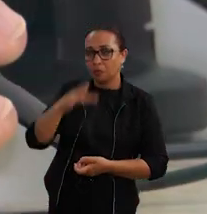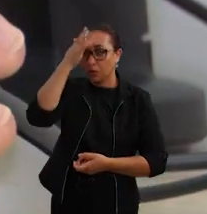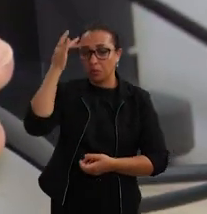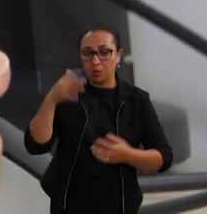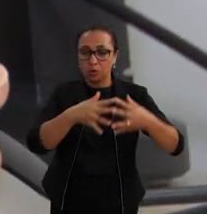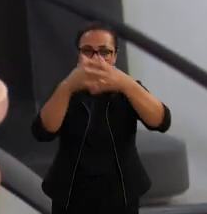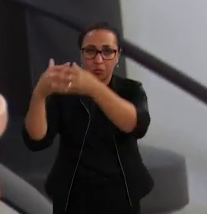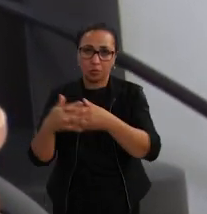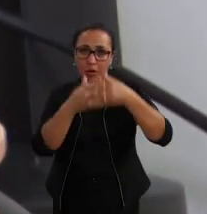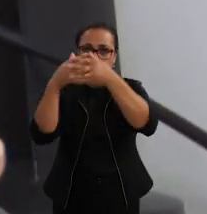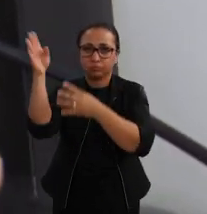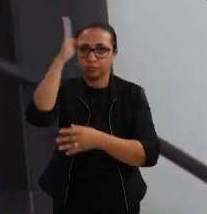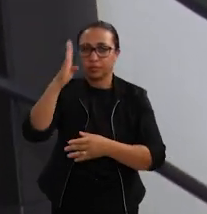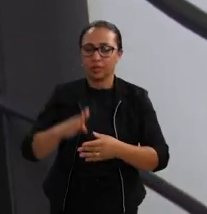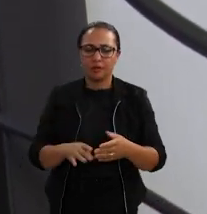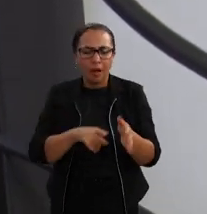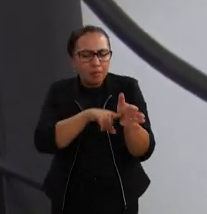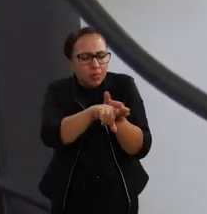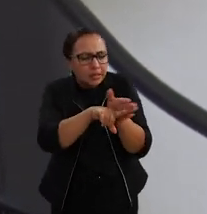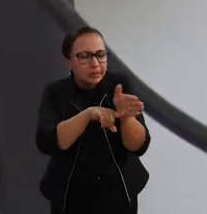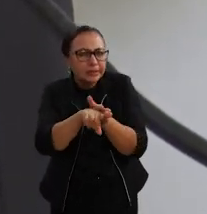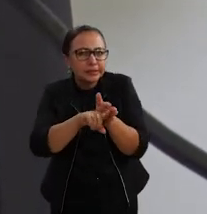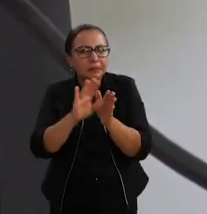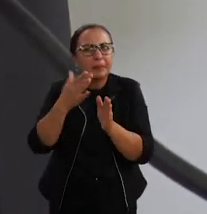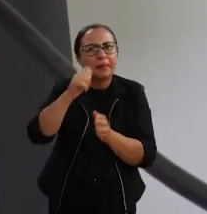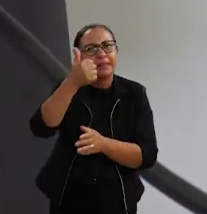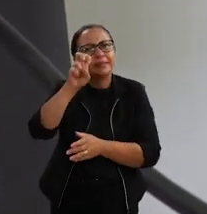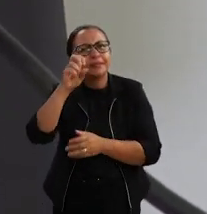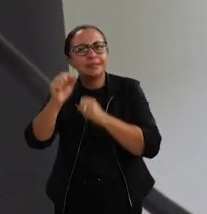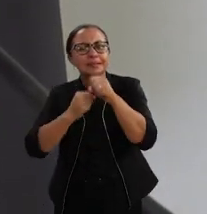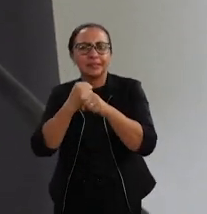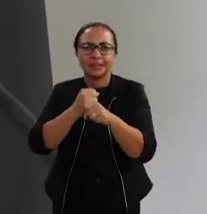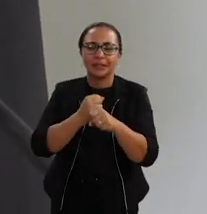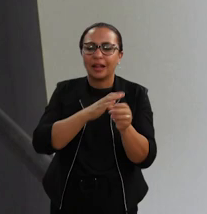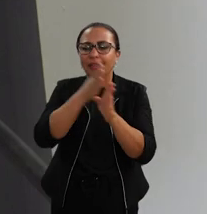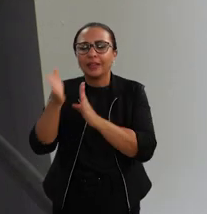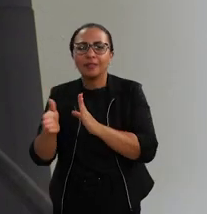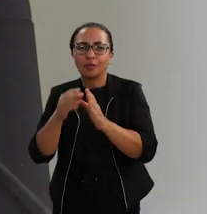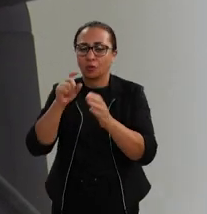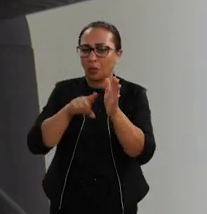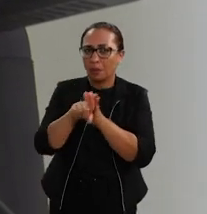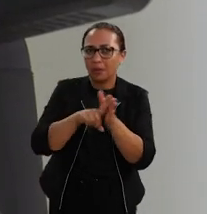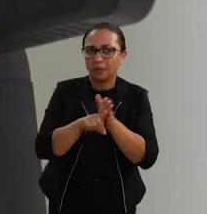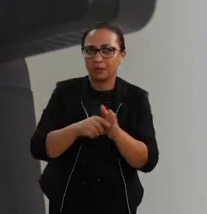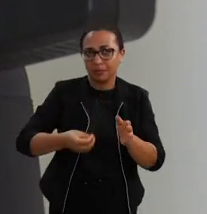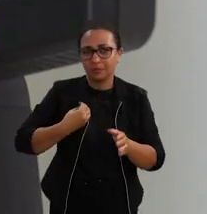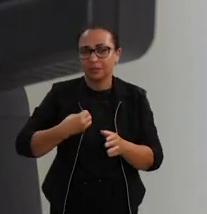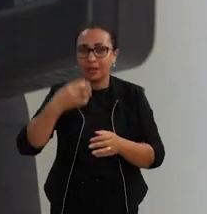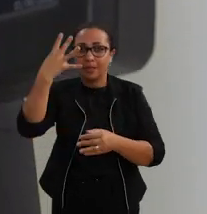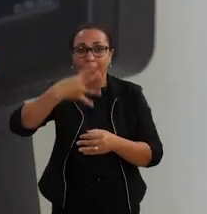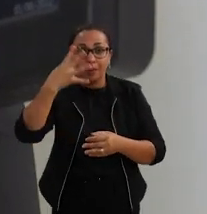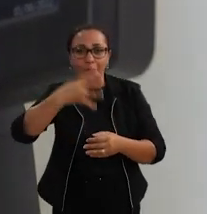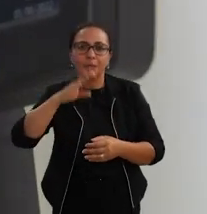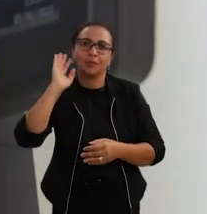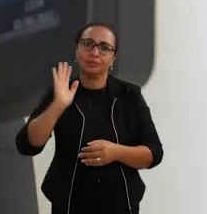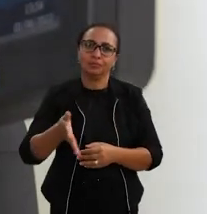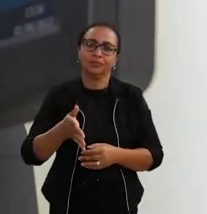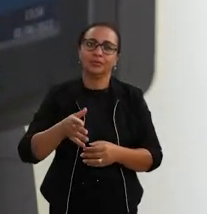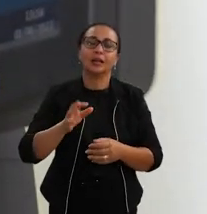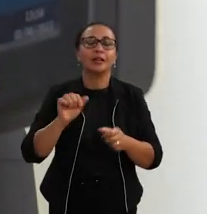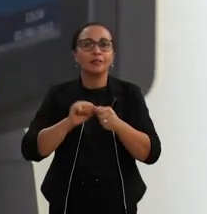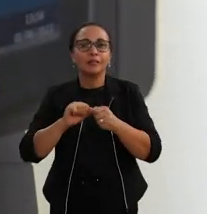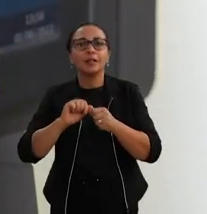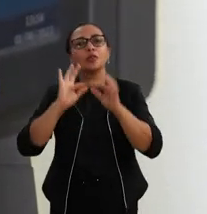O perfil do caminhoneiro brasileiro vem sendo investigado há 15 anos através de uma pesquisa que está na quarta edição,